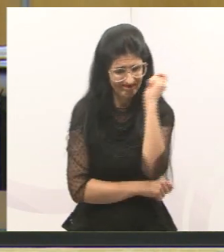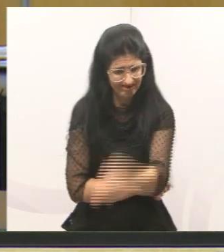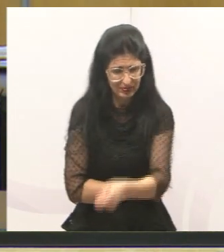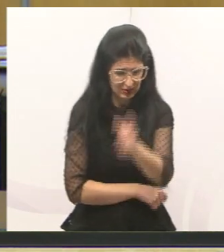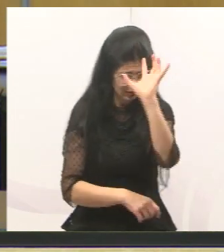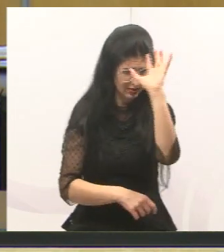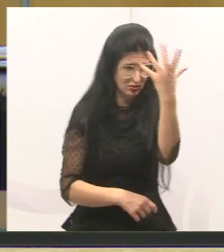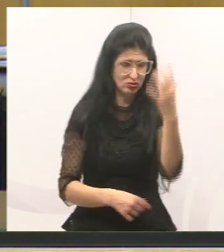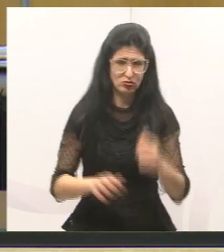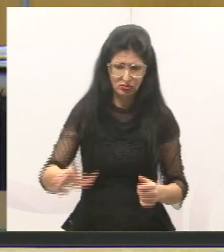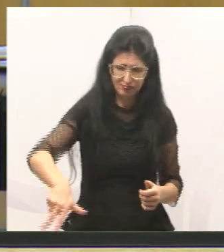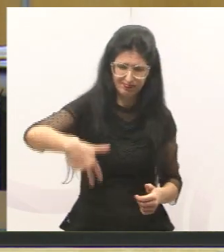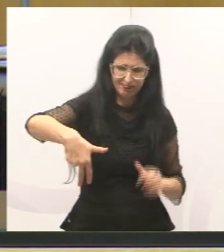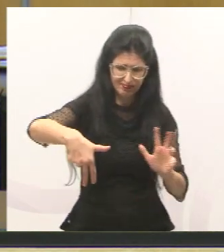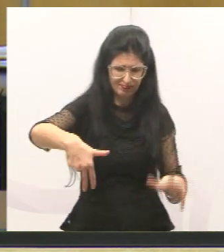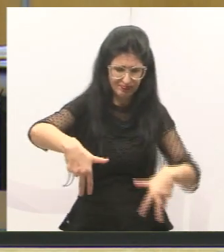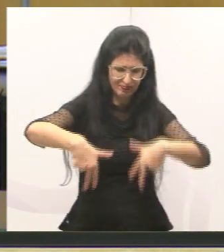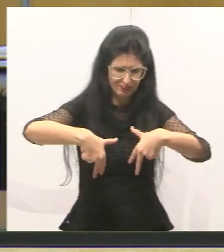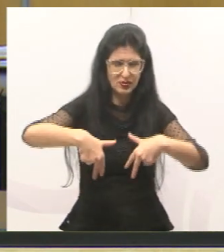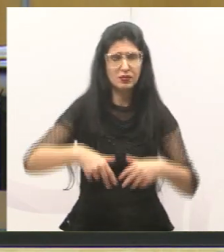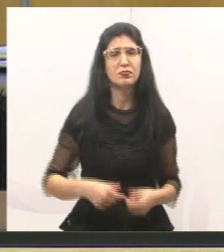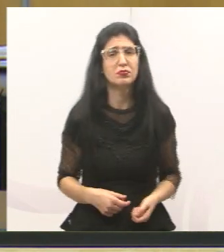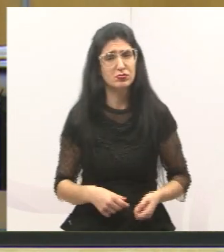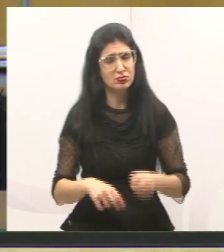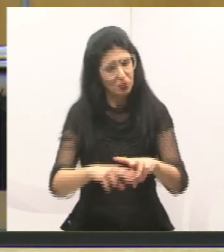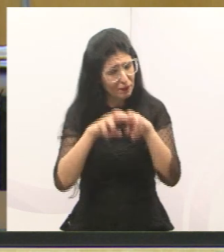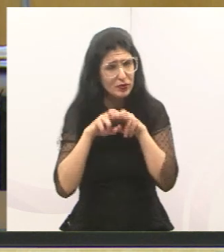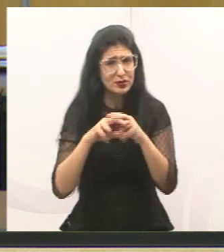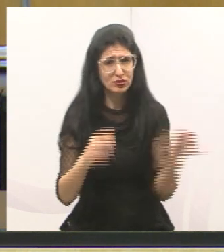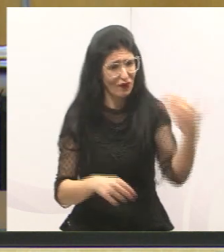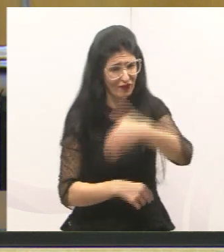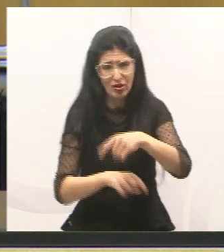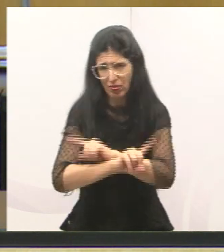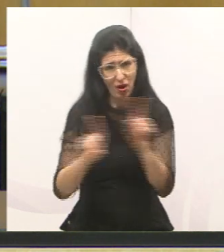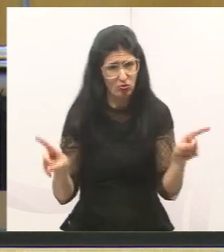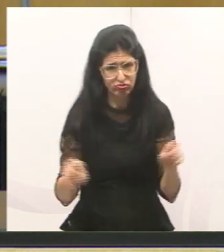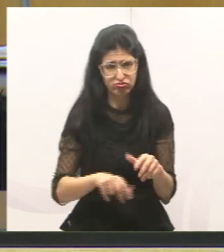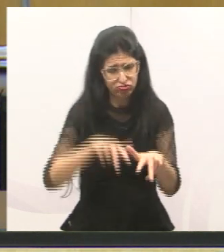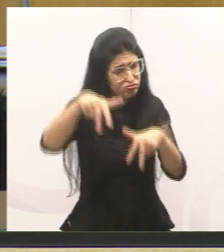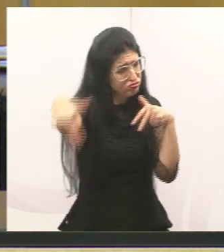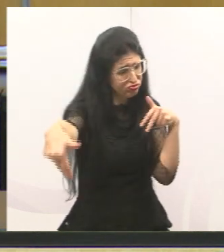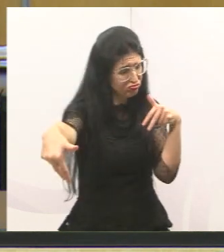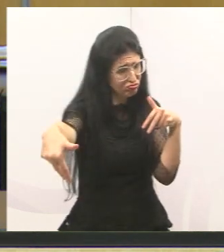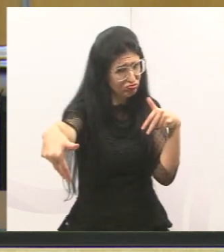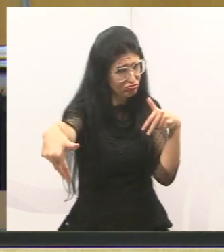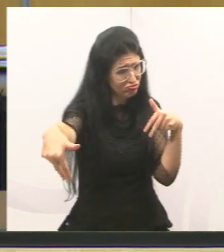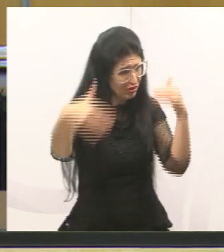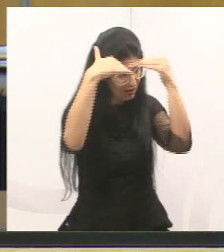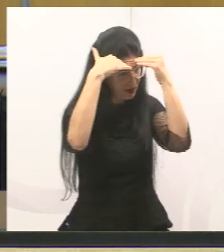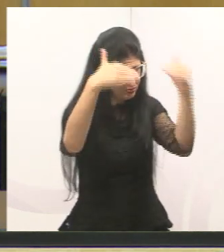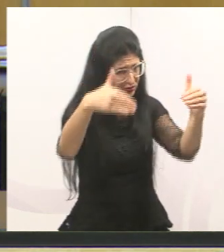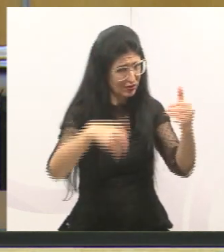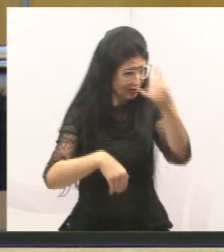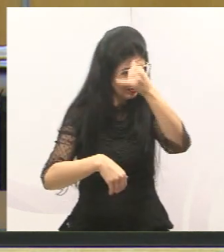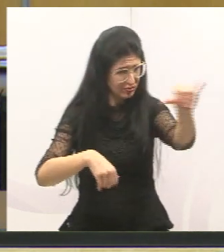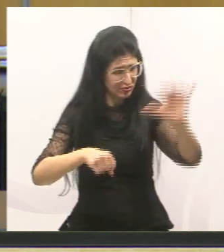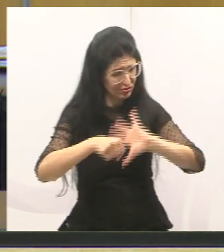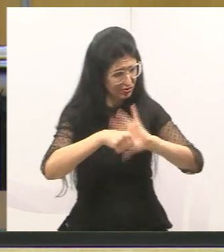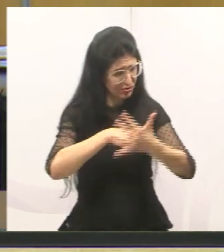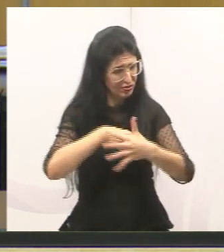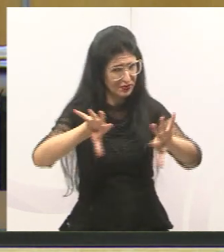encontro à cautela que recomenda o presente momento, o que, por sua vez, impõe evidente óbice ao devido processo